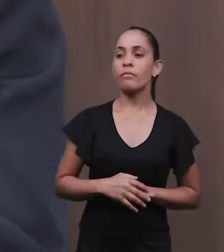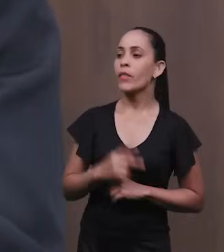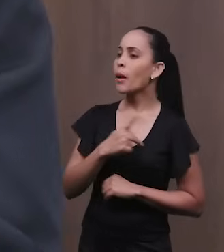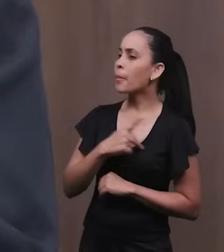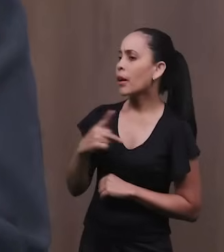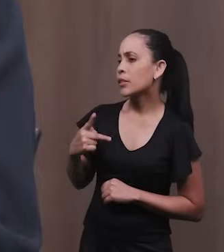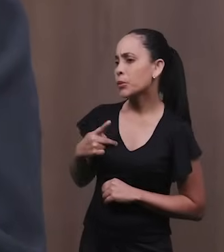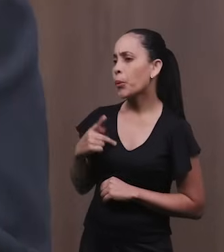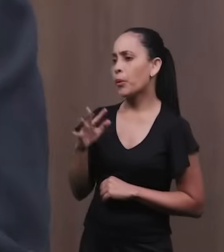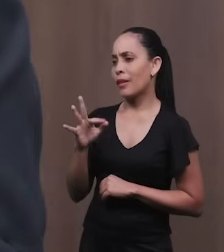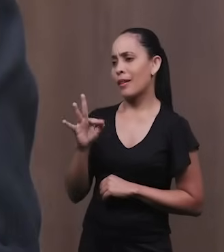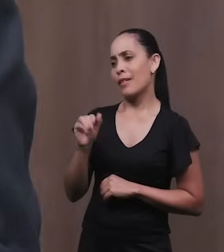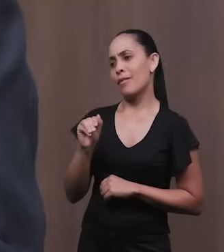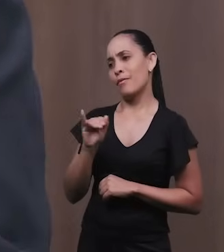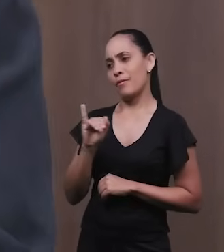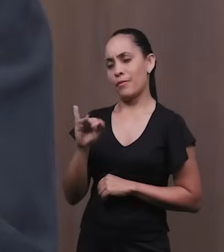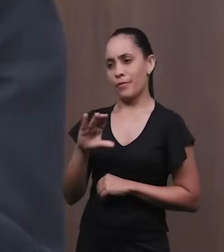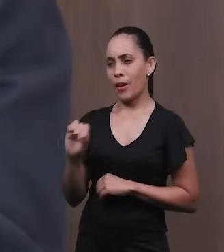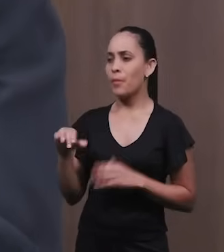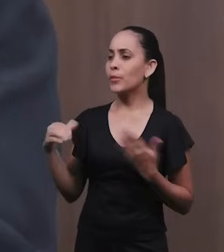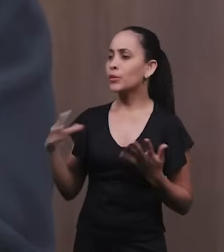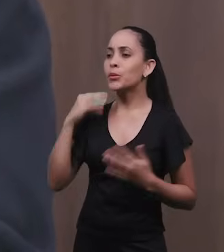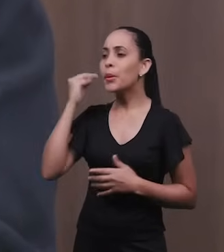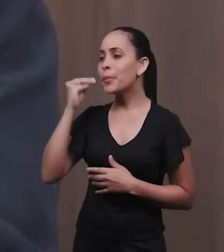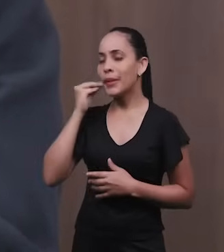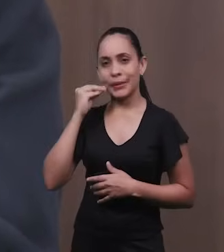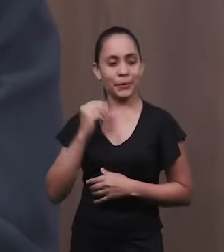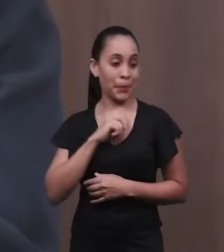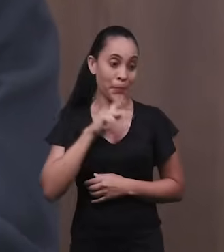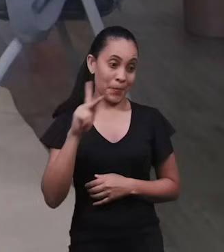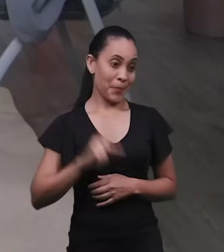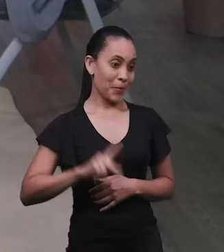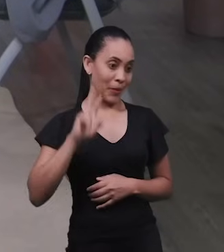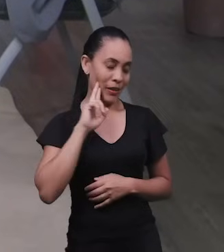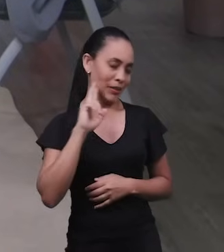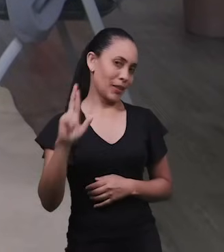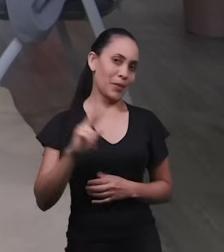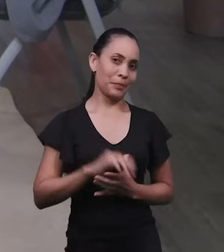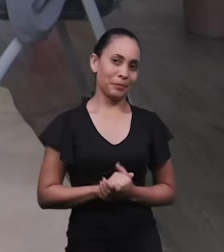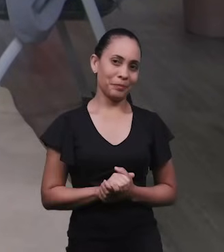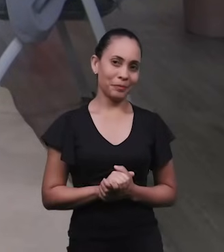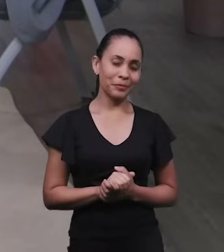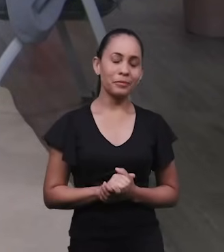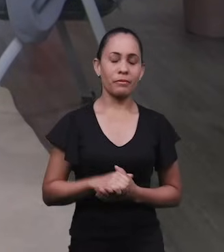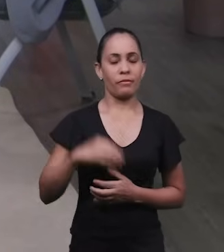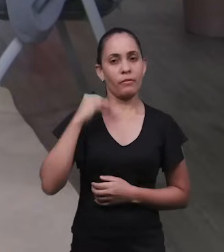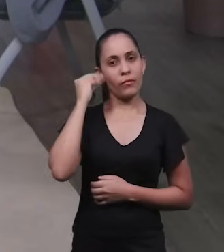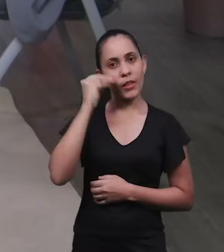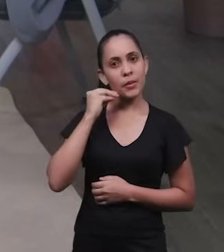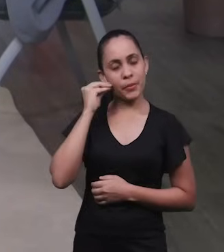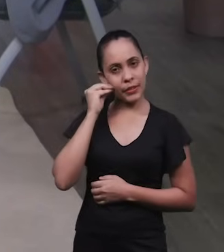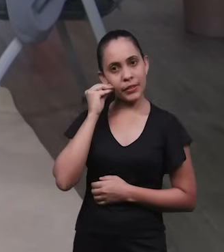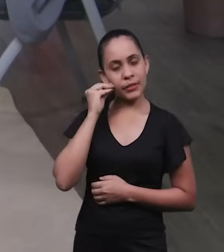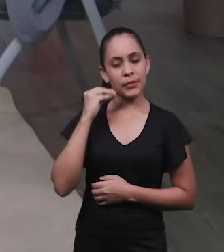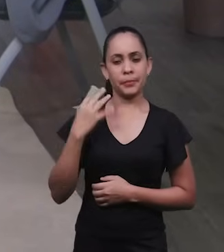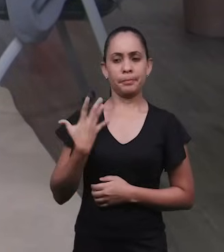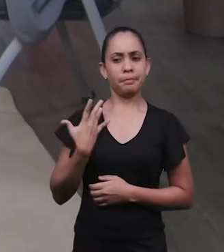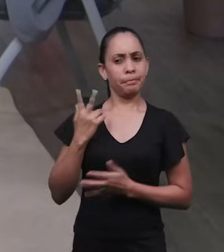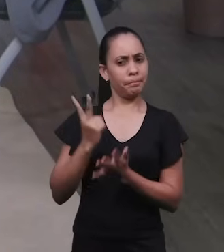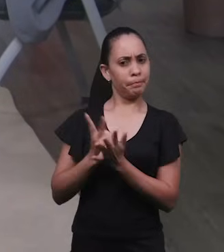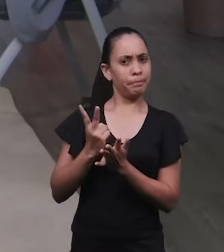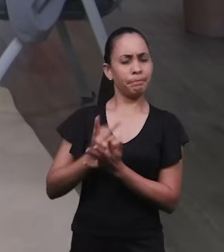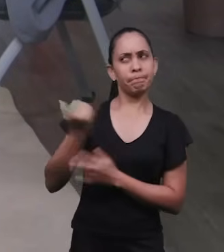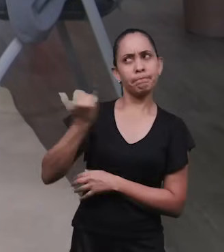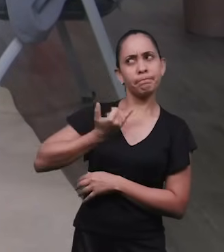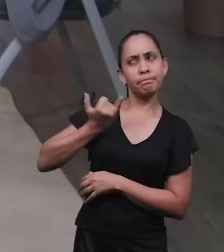Pastor Fábio, o que nós temos aí de experiência, Pai Senhor? É interessante que a experiência é o seguinte: vai ouvindo as